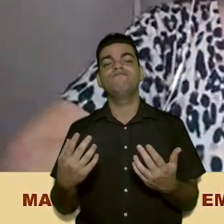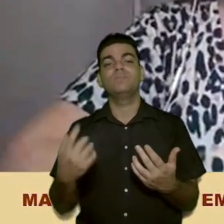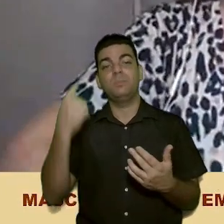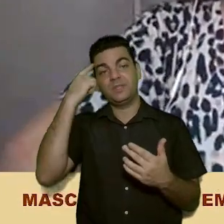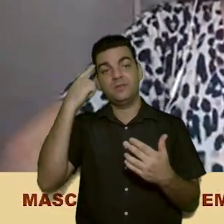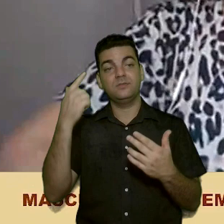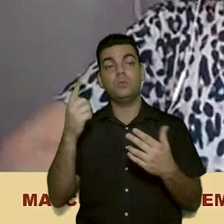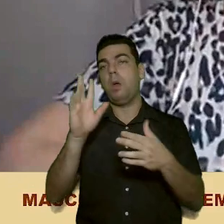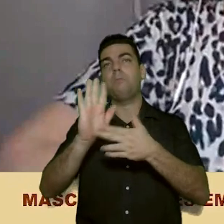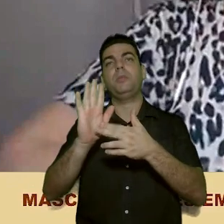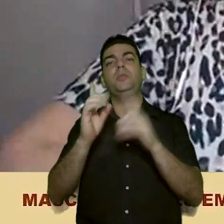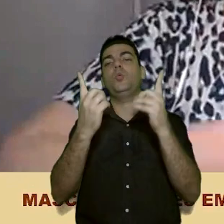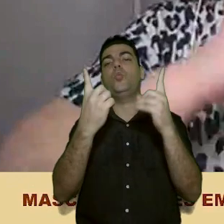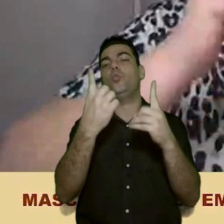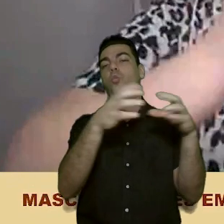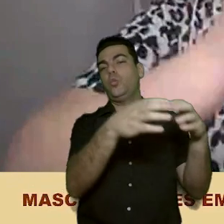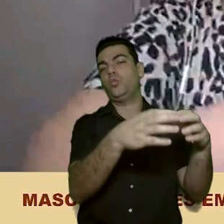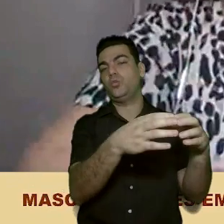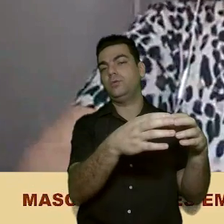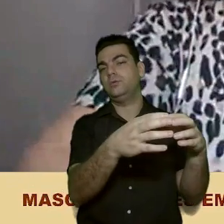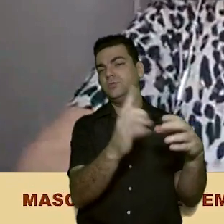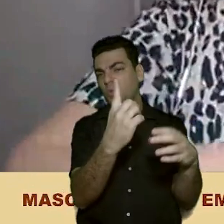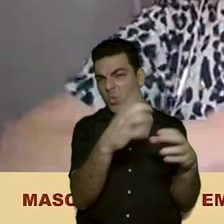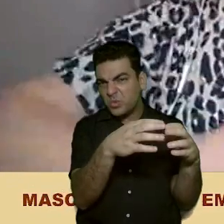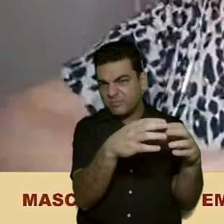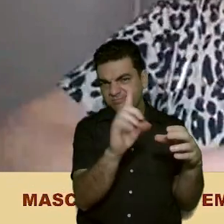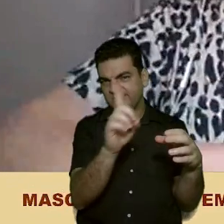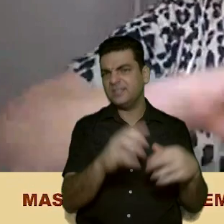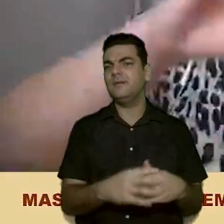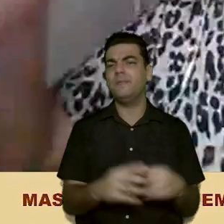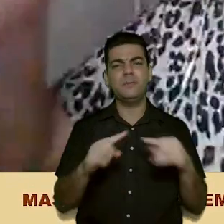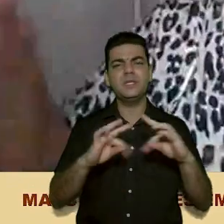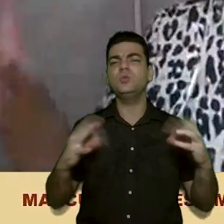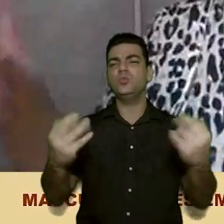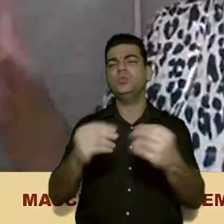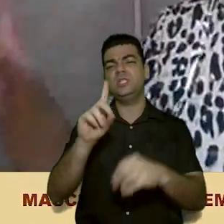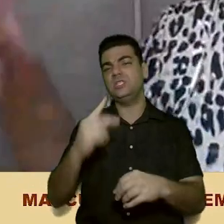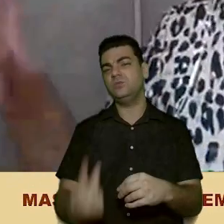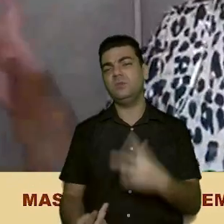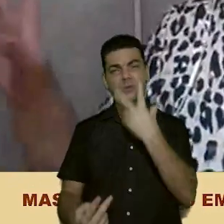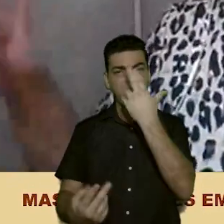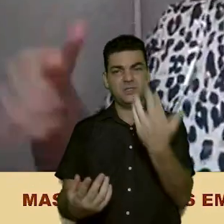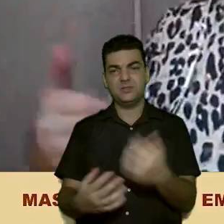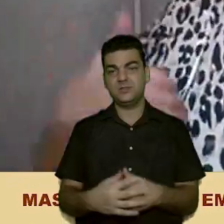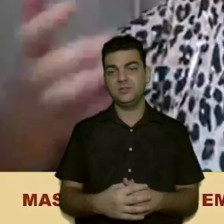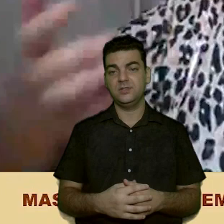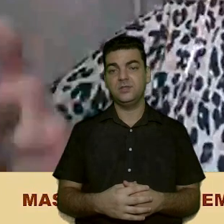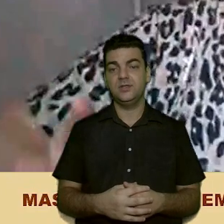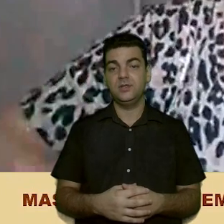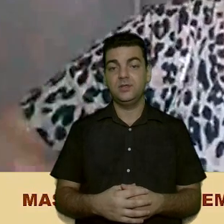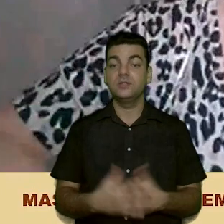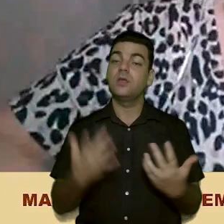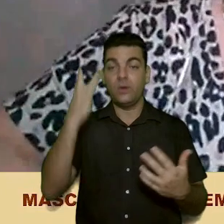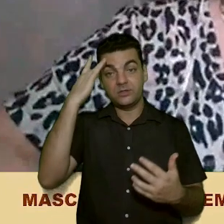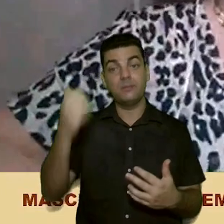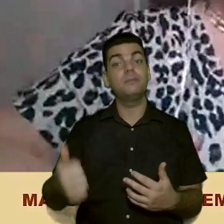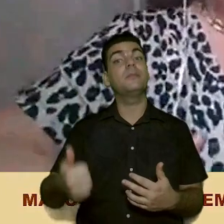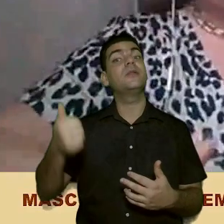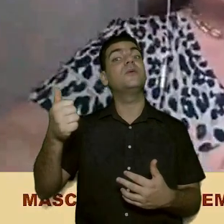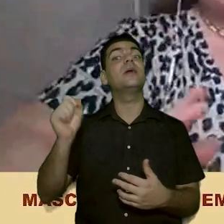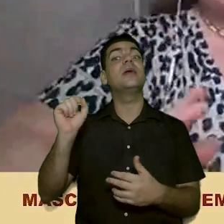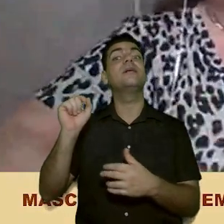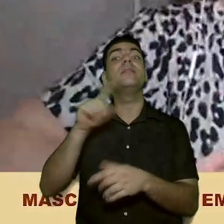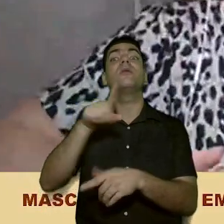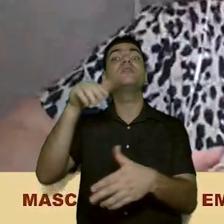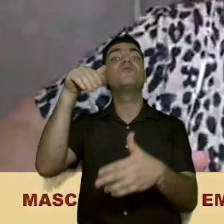que não fica delimitada a um campo político. Para mim, isso é uma pauta humana, né? A gente está falando de direitos humanos aqui,